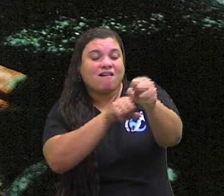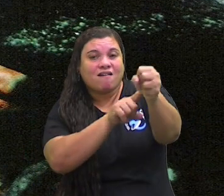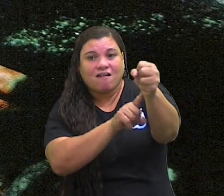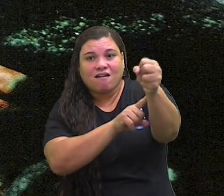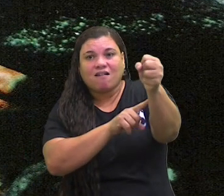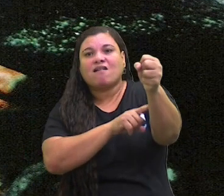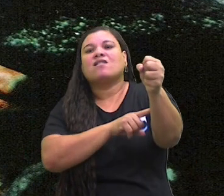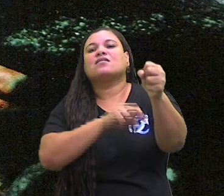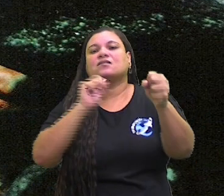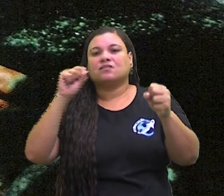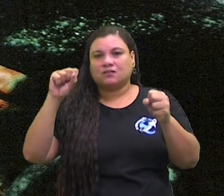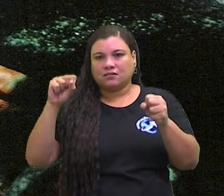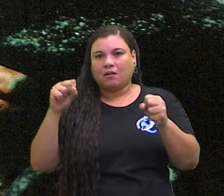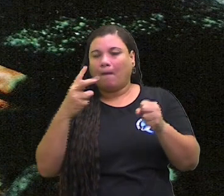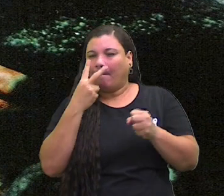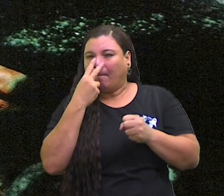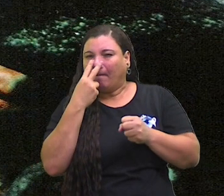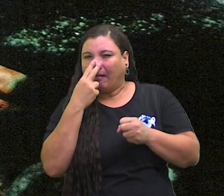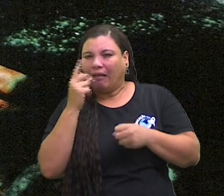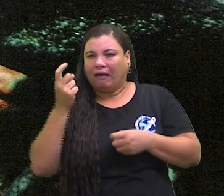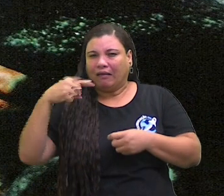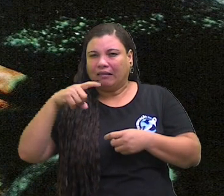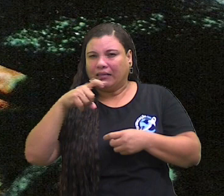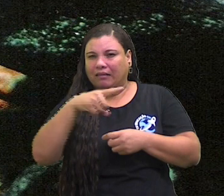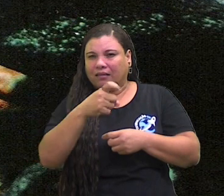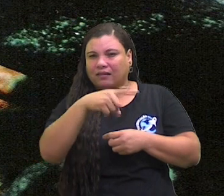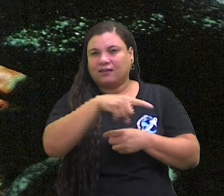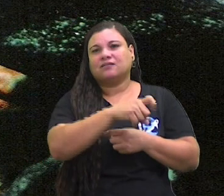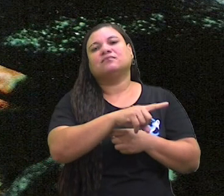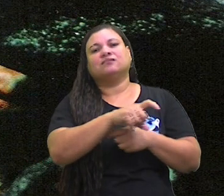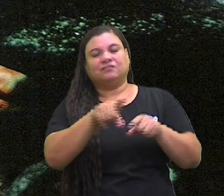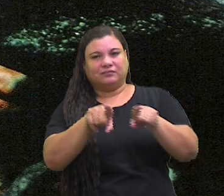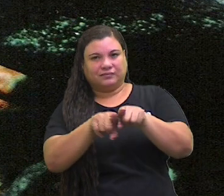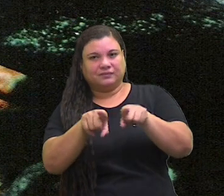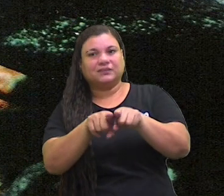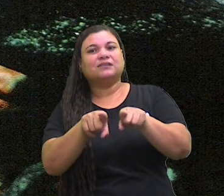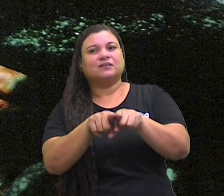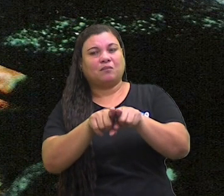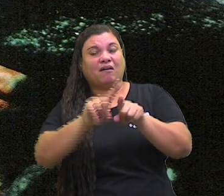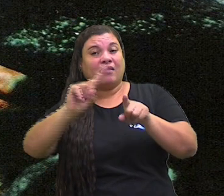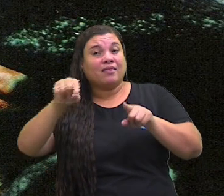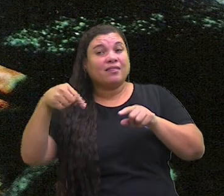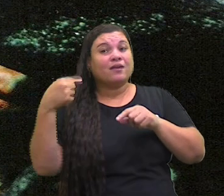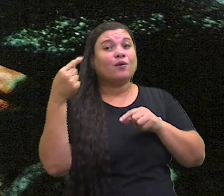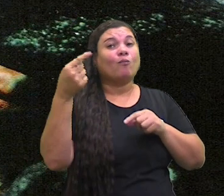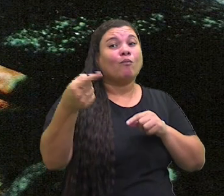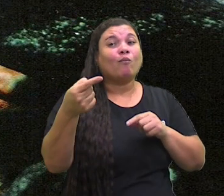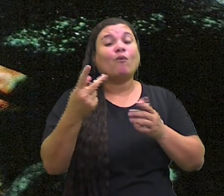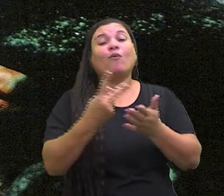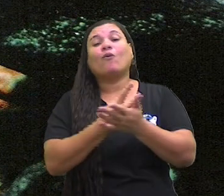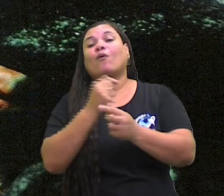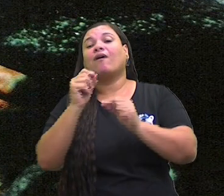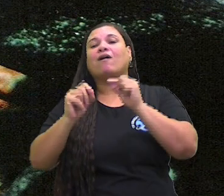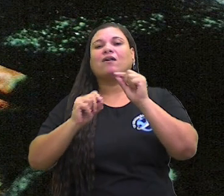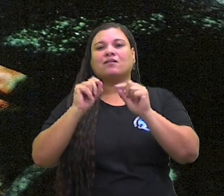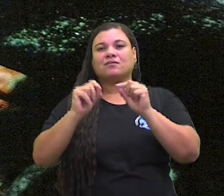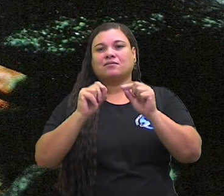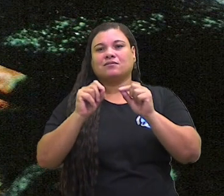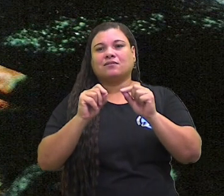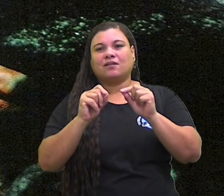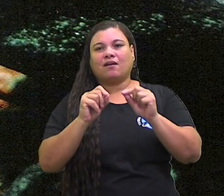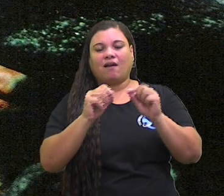larva, que enquanto assim, ela habita nos rios. E mais tarde, na sua forma mais evoluída, passa para o